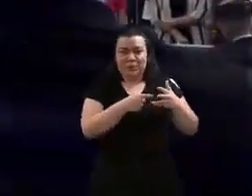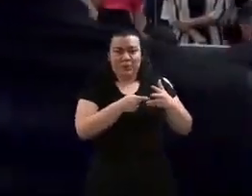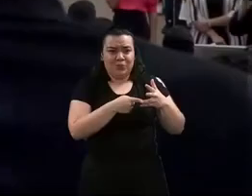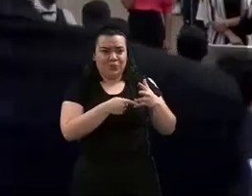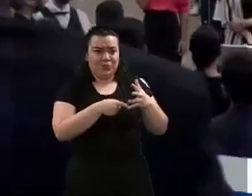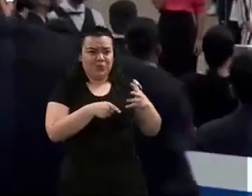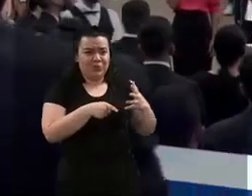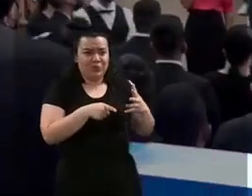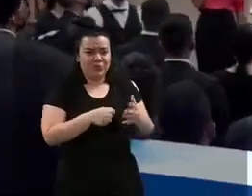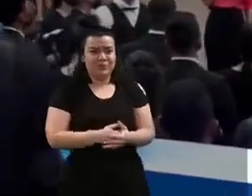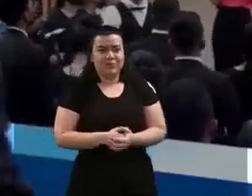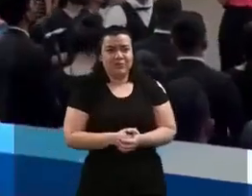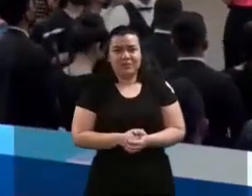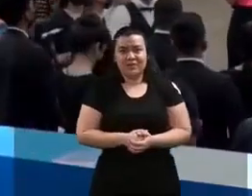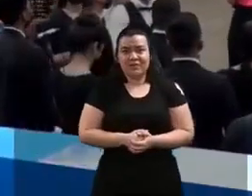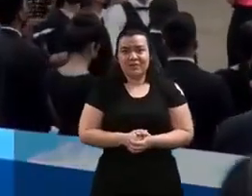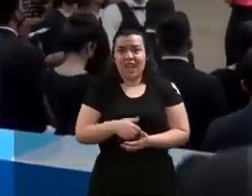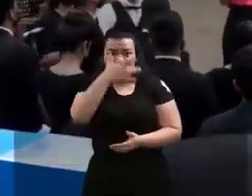amor de muitos esfriaria.